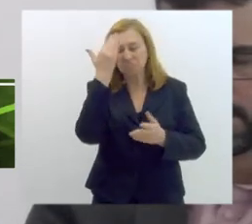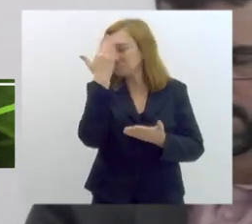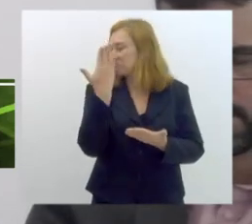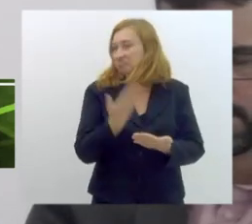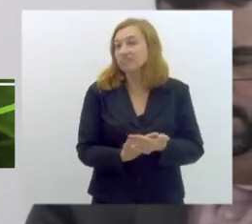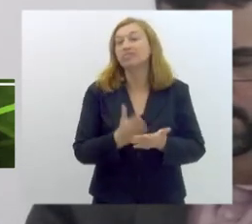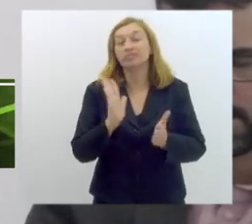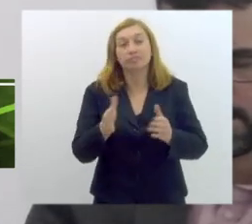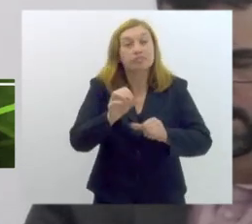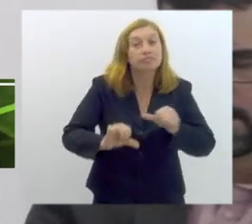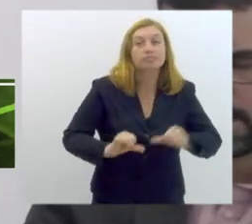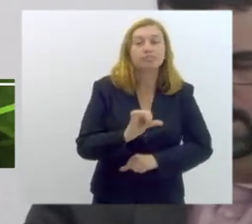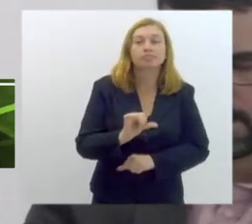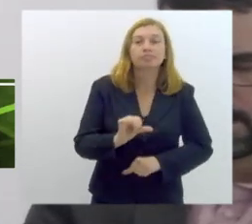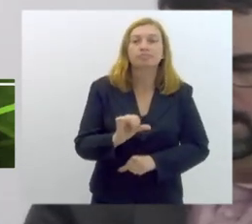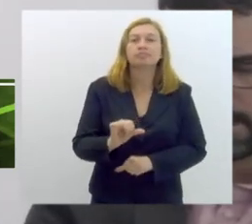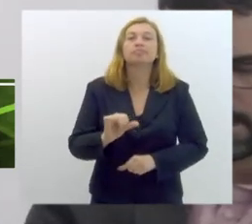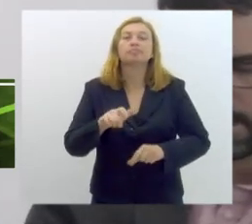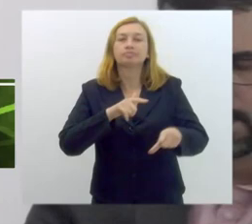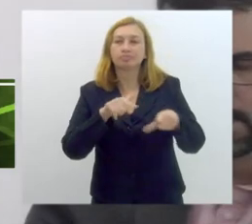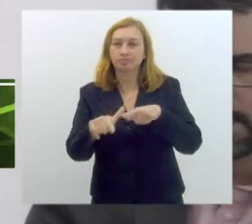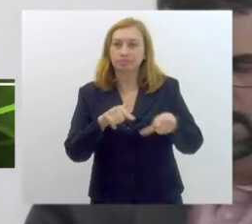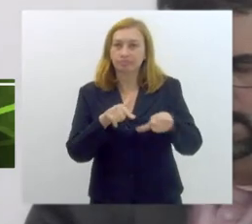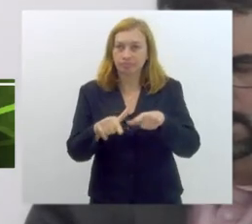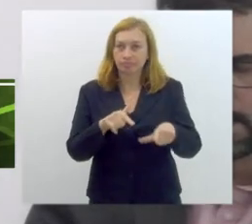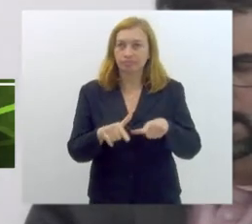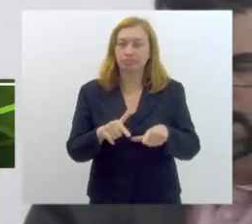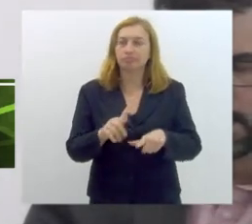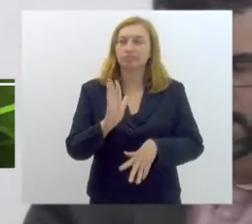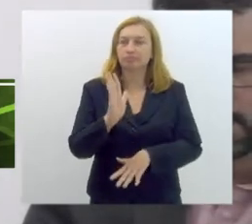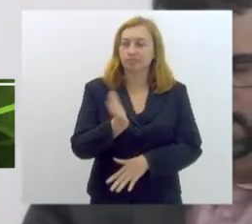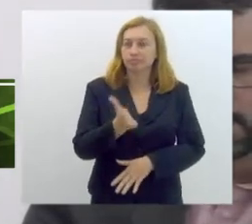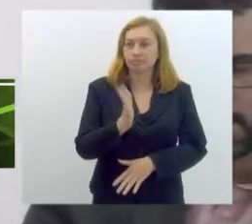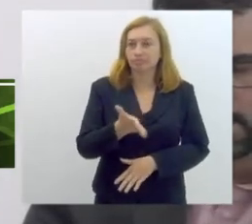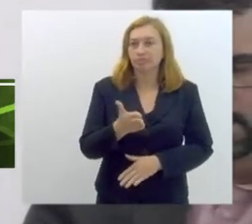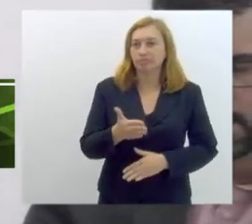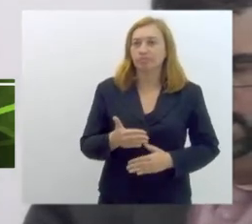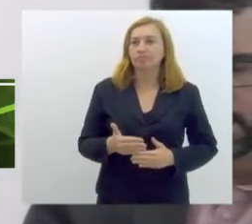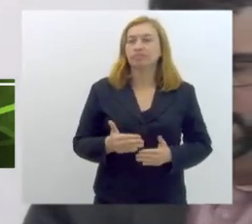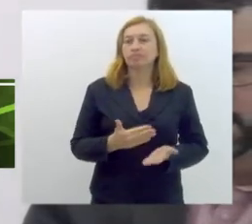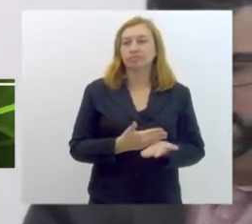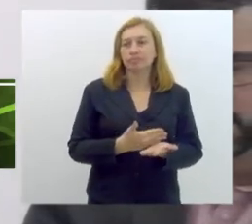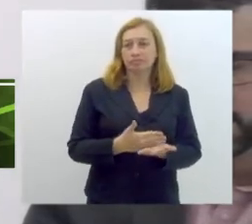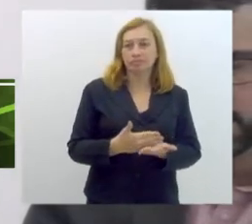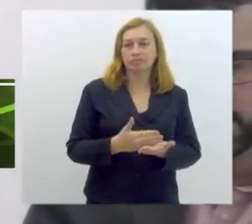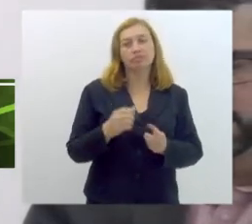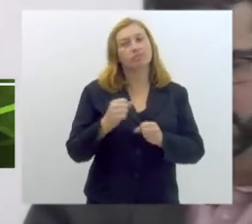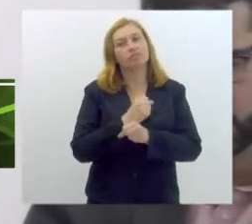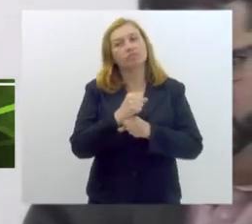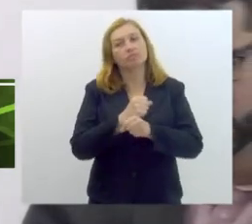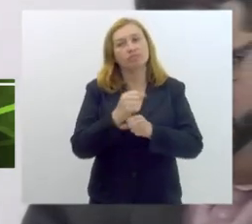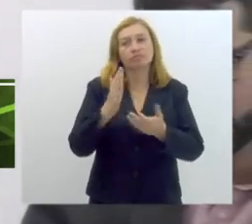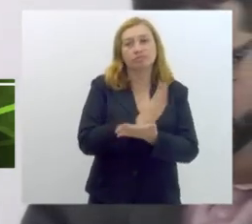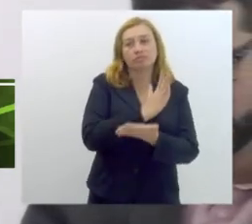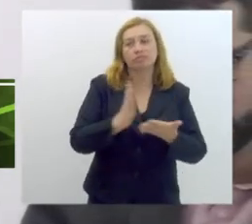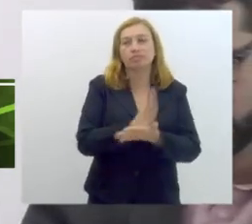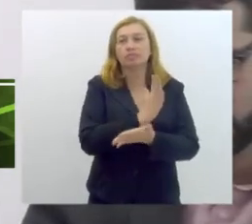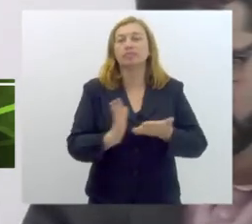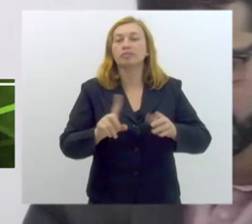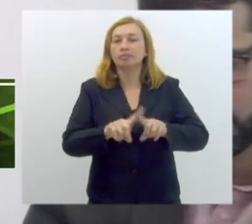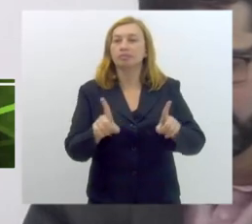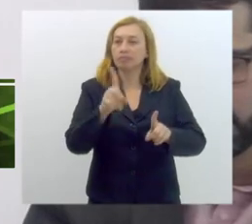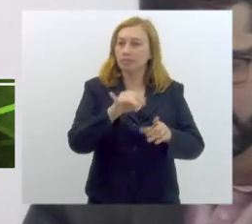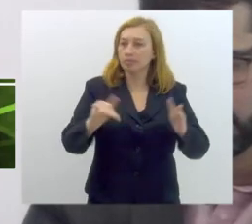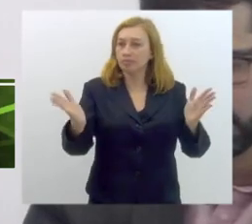E aí, nós, com esse trabalho que já deu pontapé há alguns anos, mas que o dia de hoje está sendo realmente um